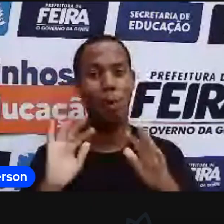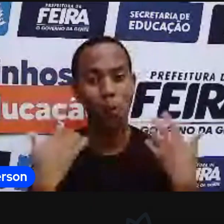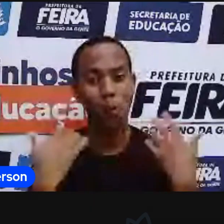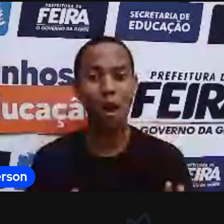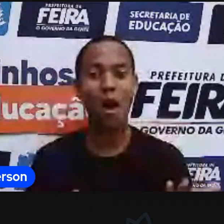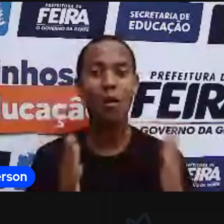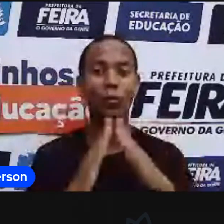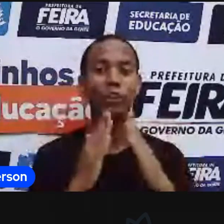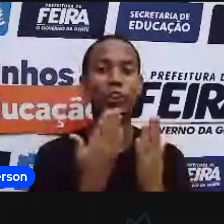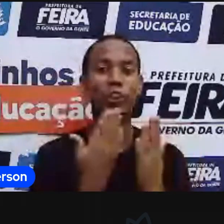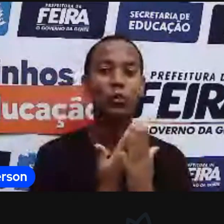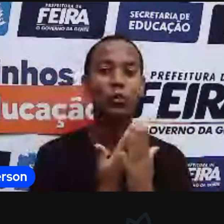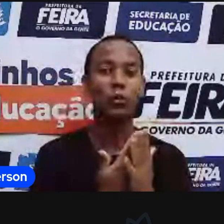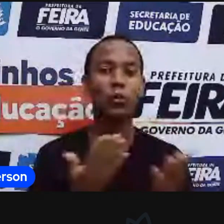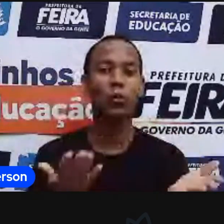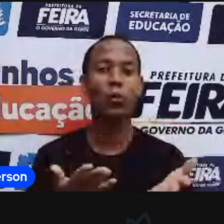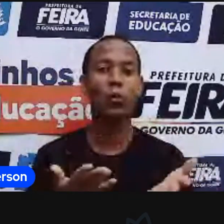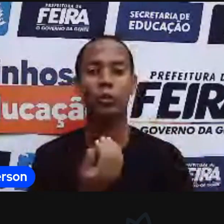Aula de número o quê?